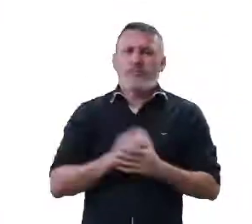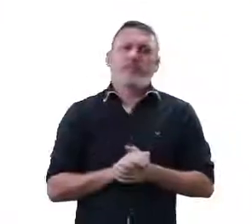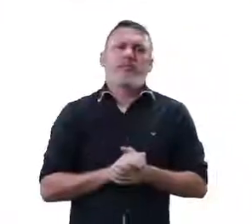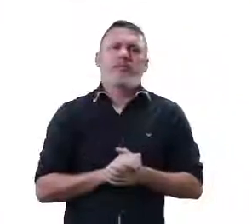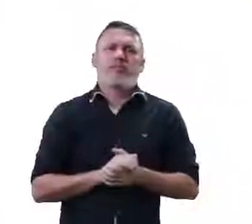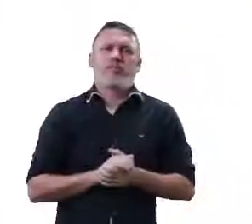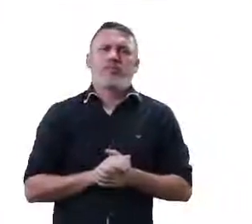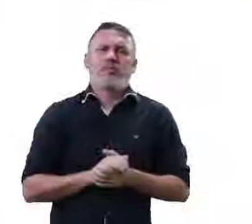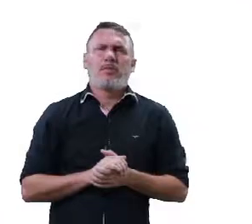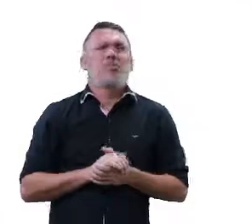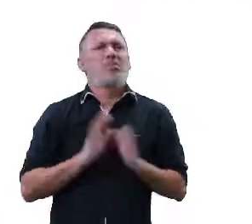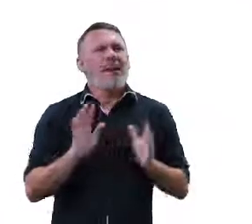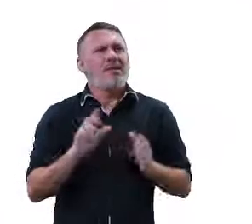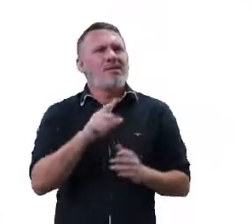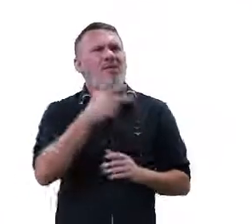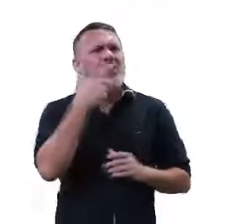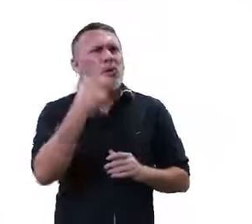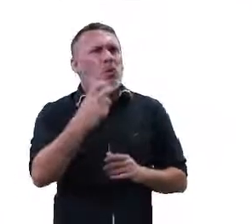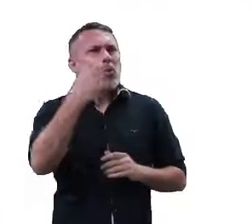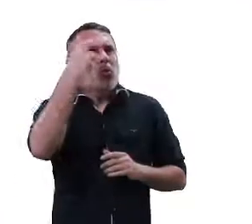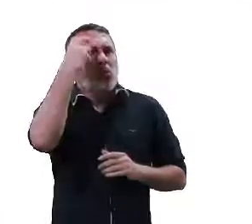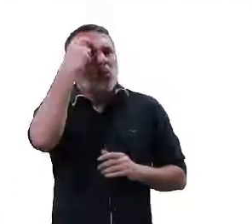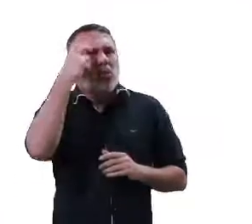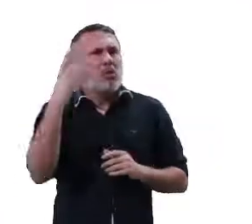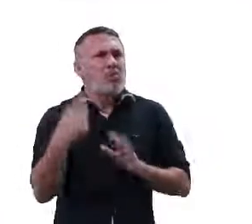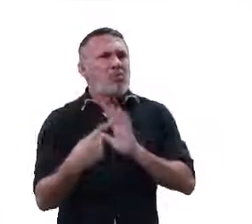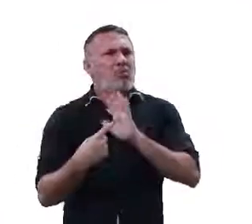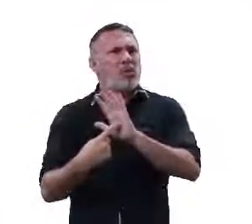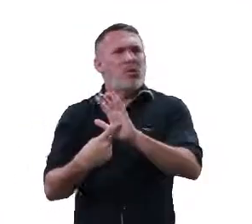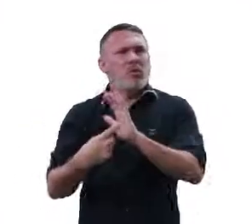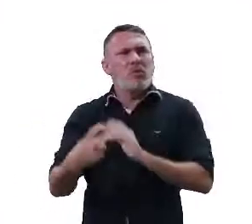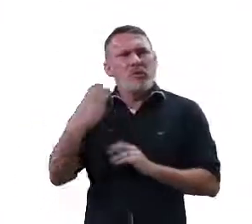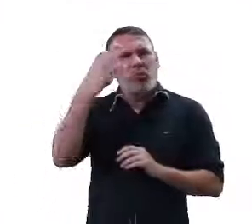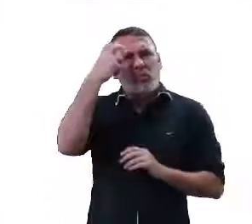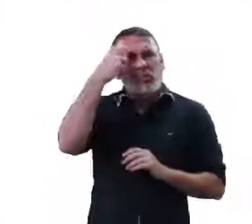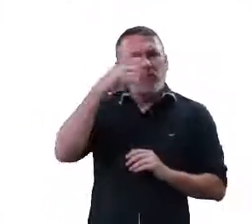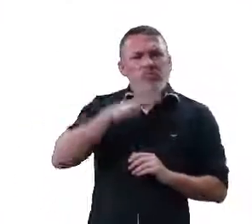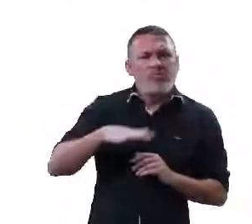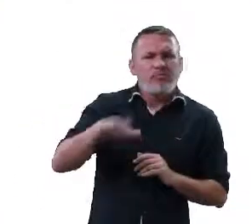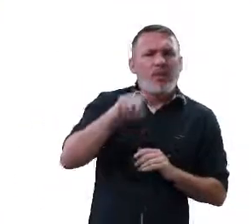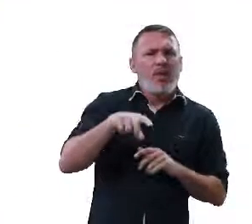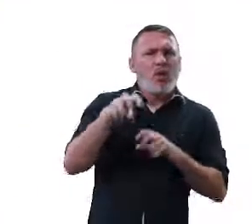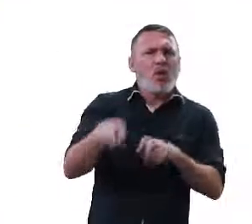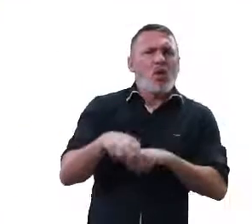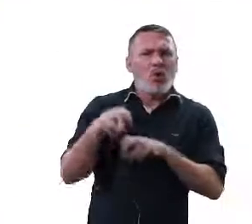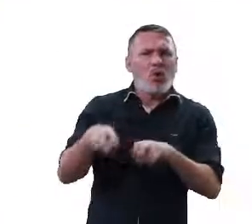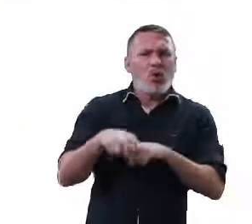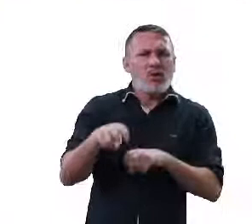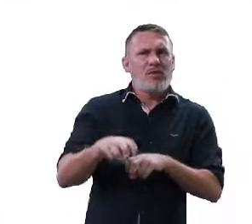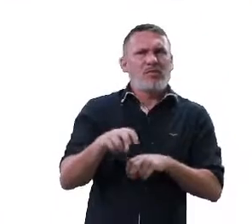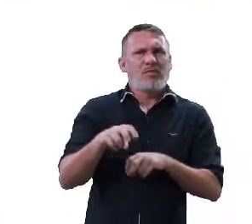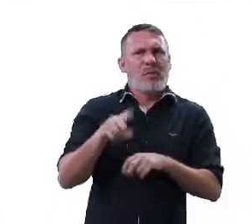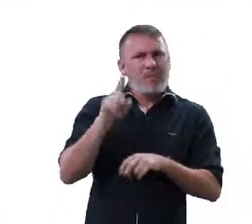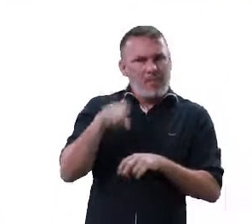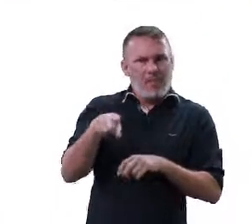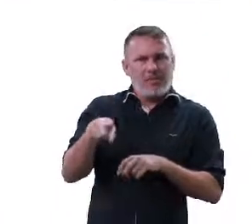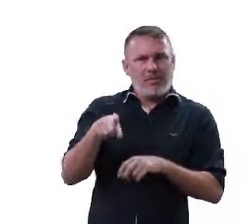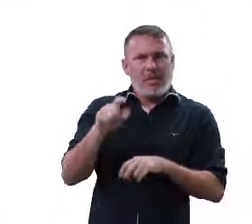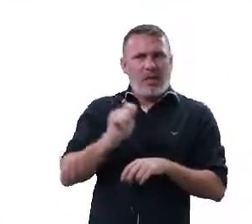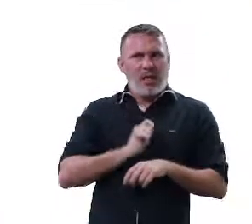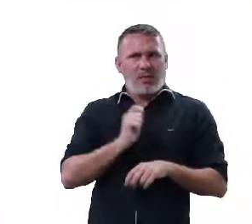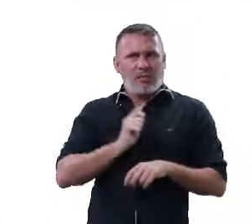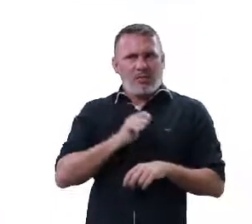está falando de cultura, aí mostrando uma manifestação cultural que é típica das áreas rurais, mas isso não seria objeto